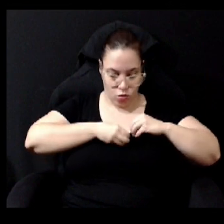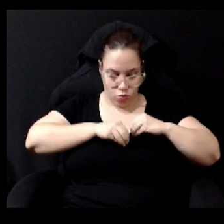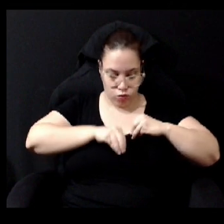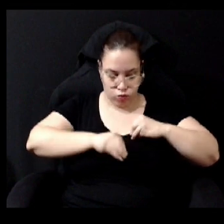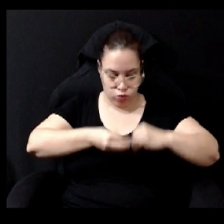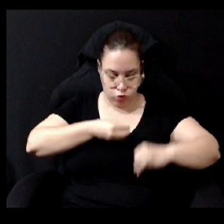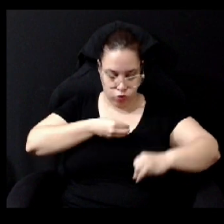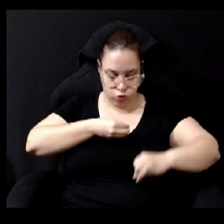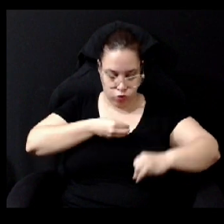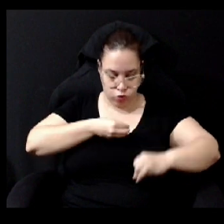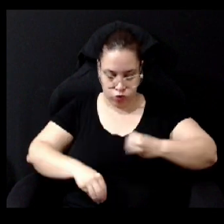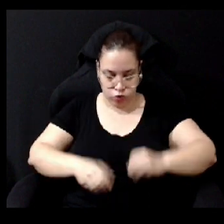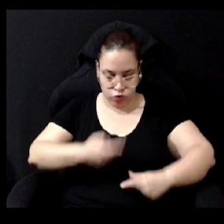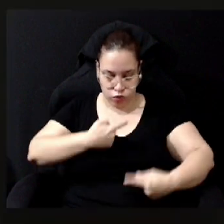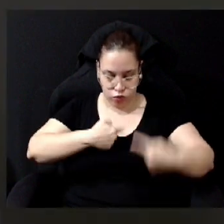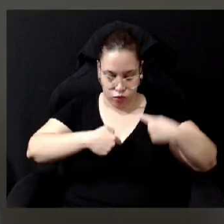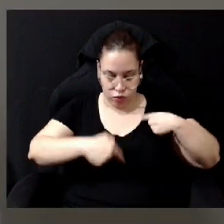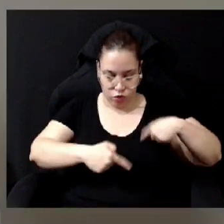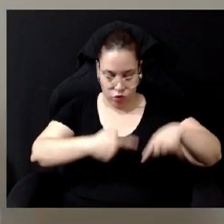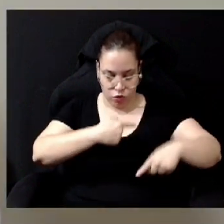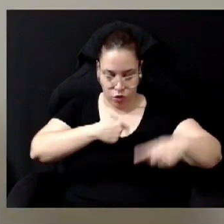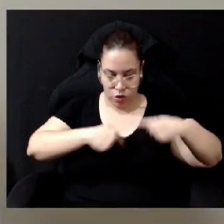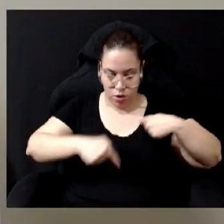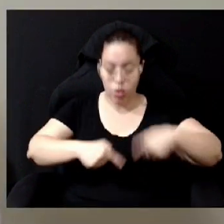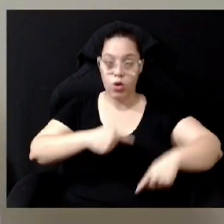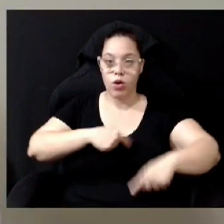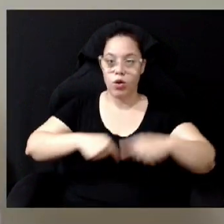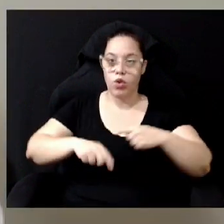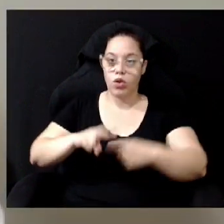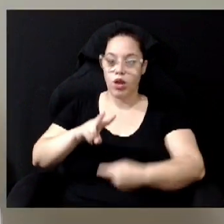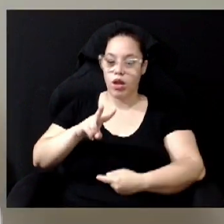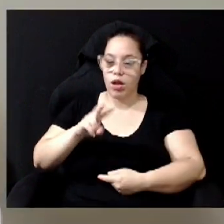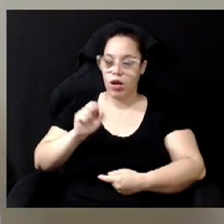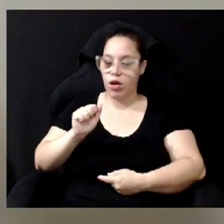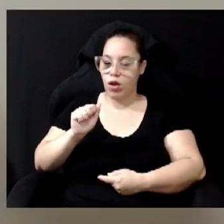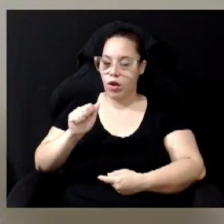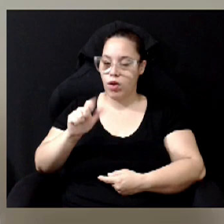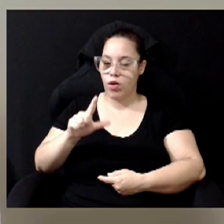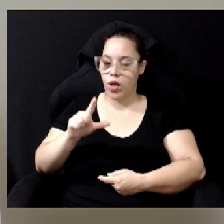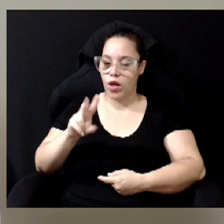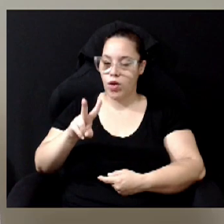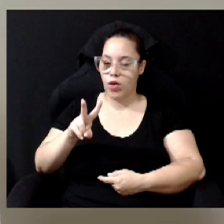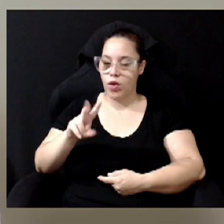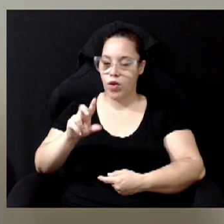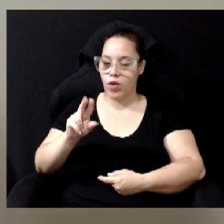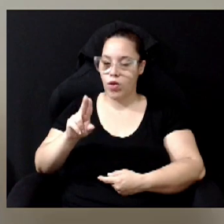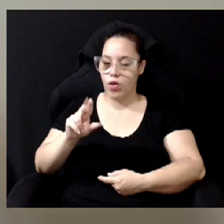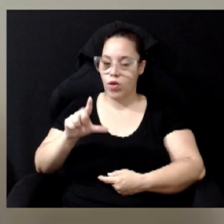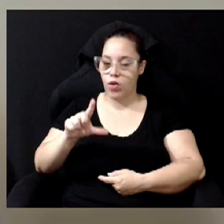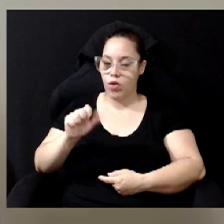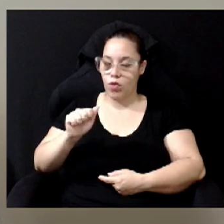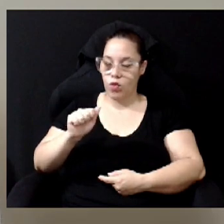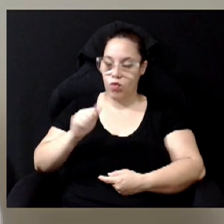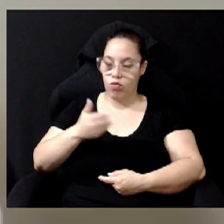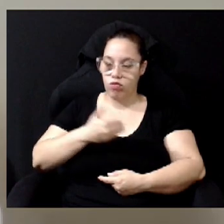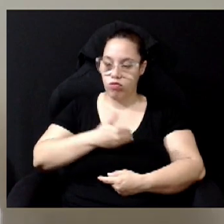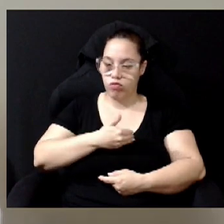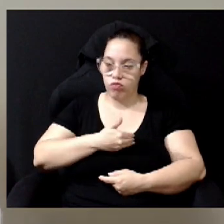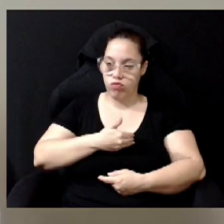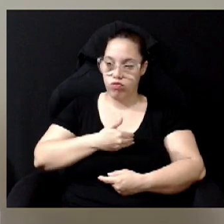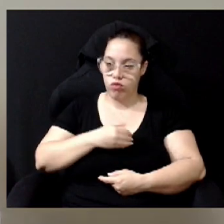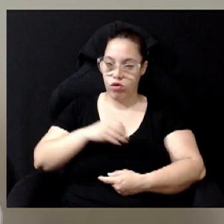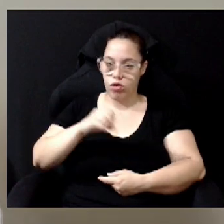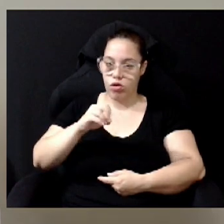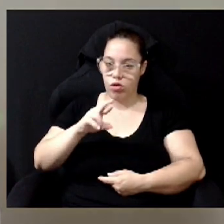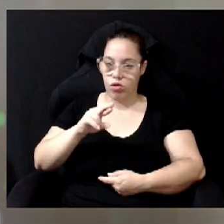organismo através da válvula aórtica. Então, o sangue sai do coração, do ventrículo esquerdo e vai para a aorta, se